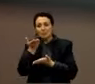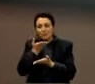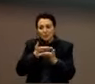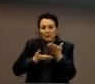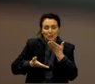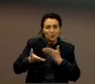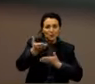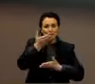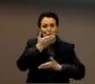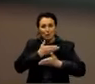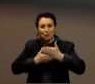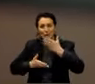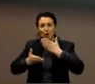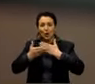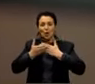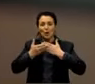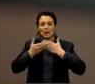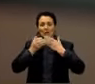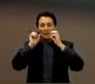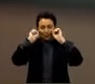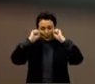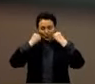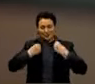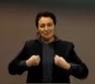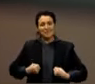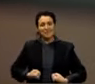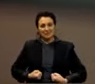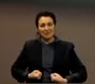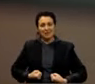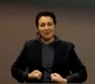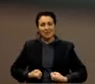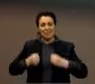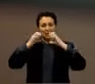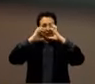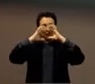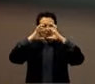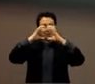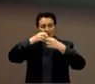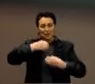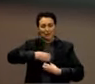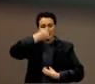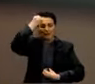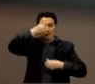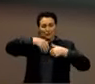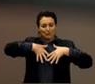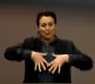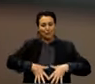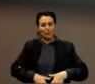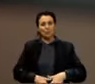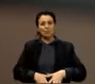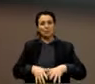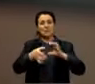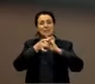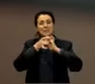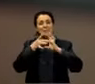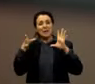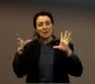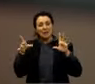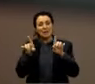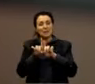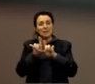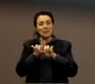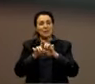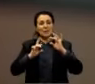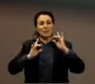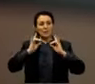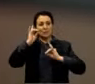que o sistema nervoso e o sistema endócrino têm para poder liberar os hormônios, né, para poder regular as